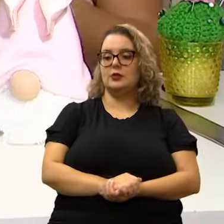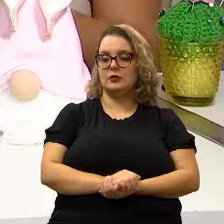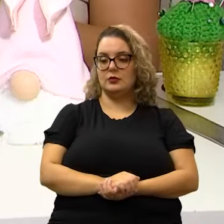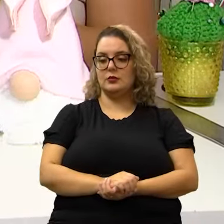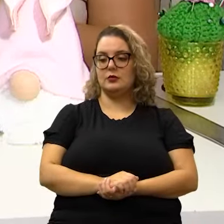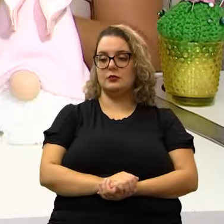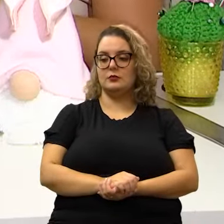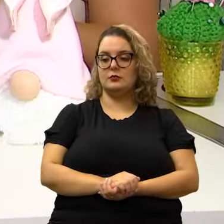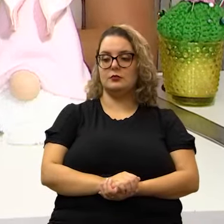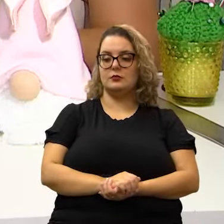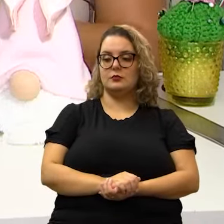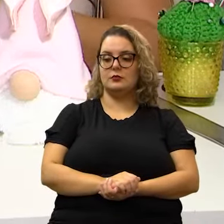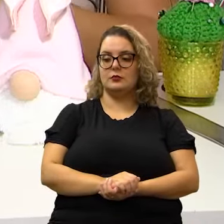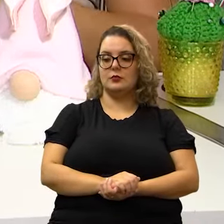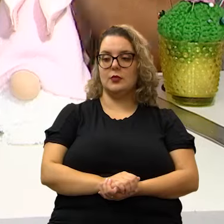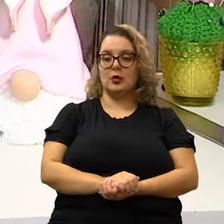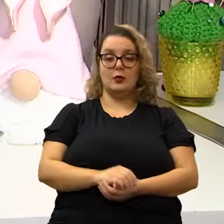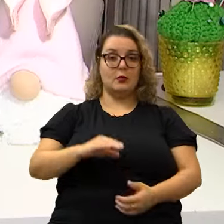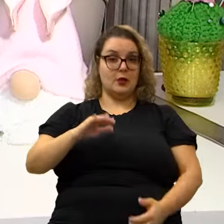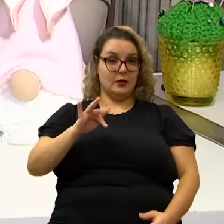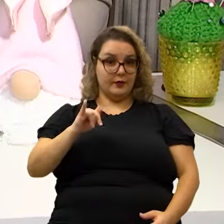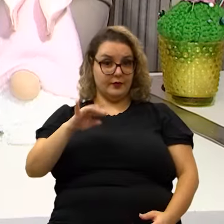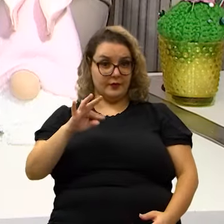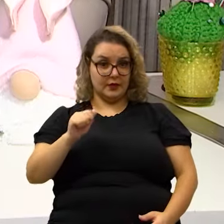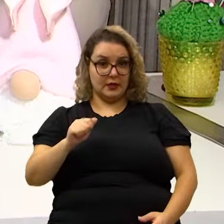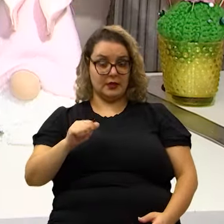posso trabalhar uma fita de cetim.